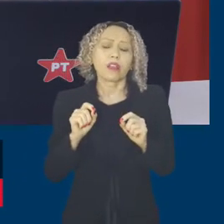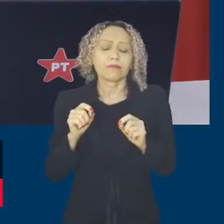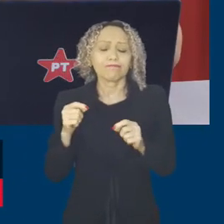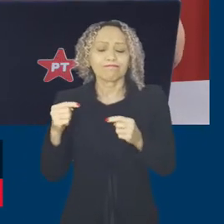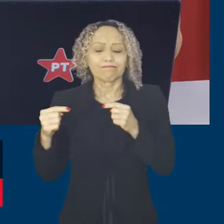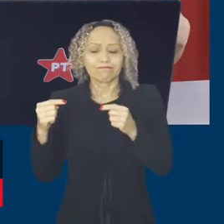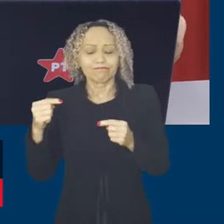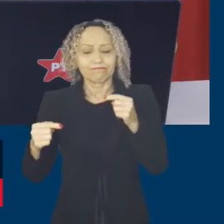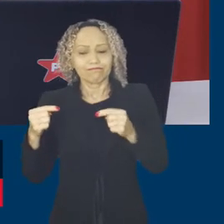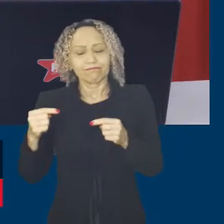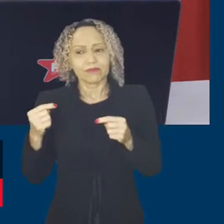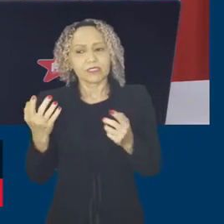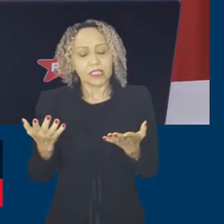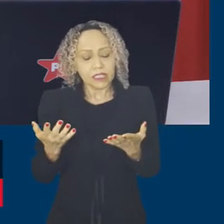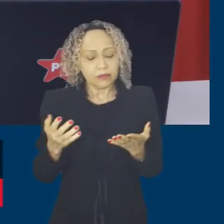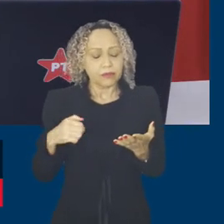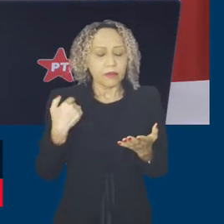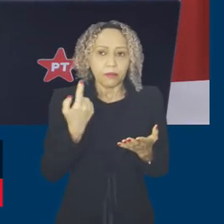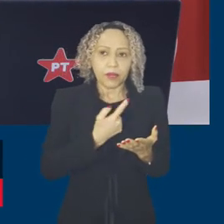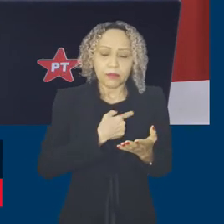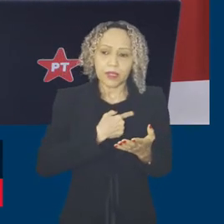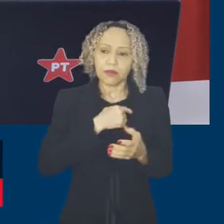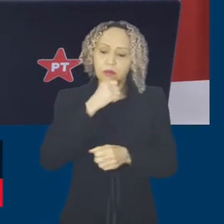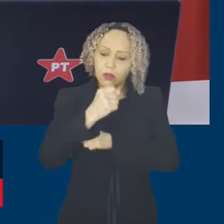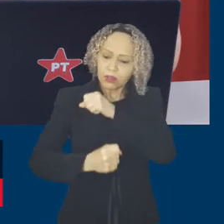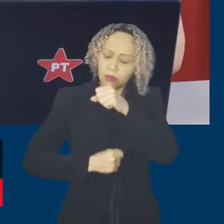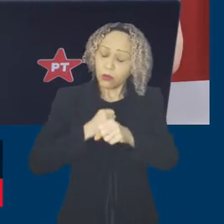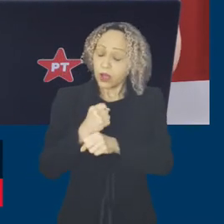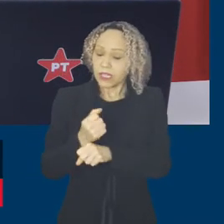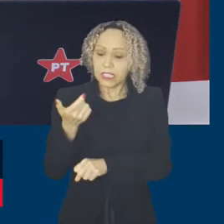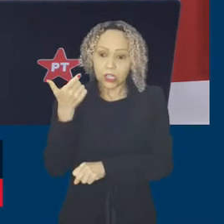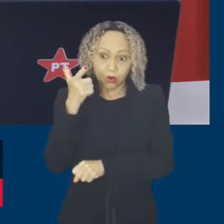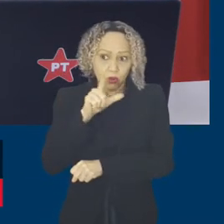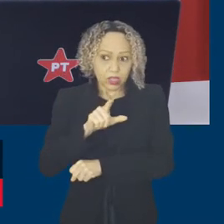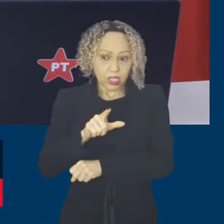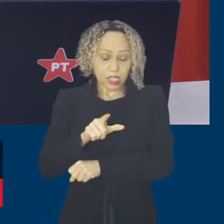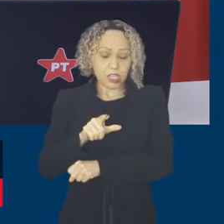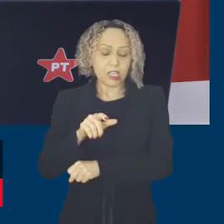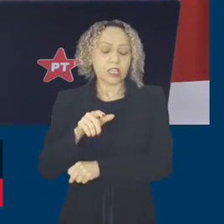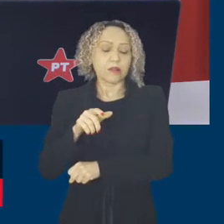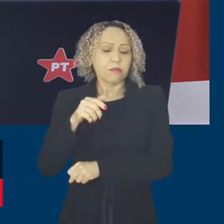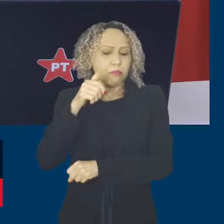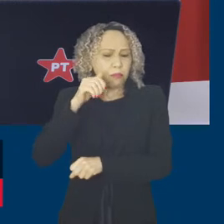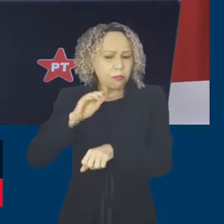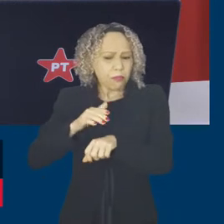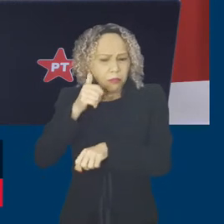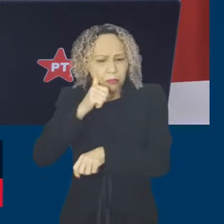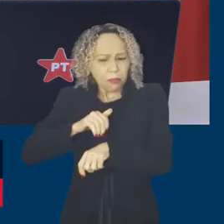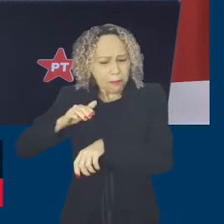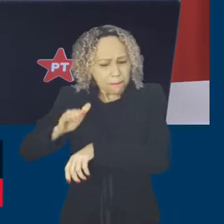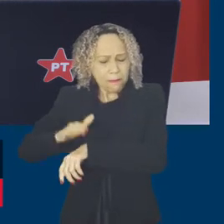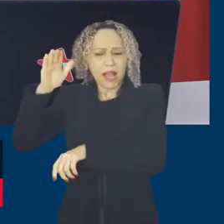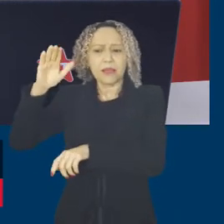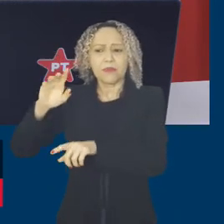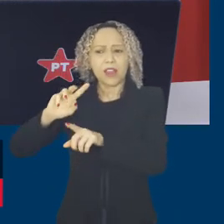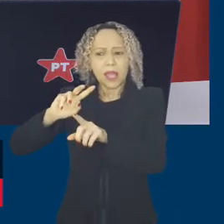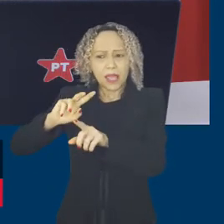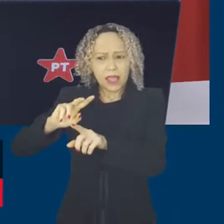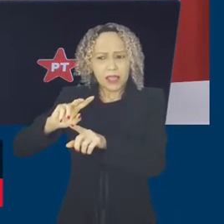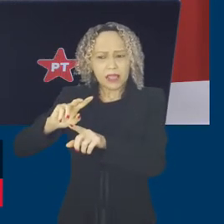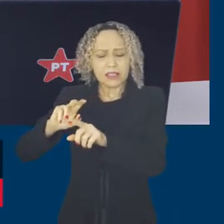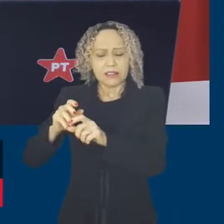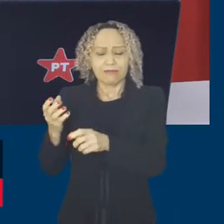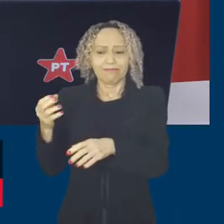do ano que vem, para a gente conseguir aumentar a presença feminina nos municípios? Nós gostamos sempre